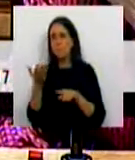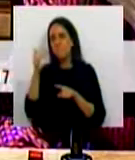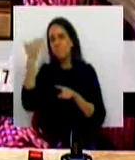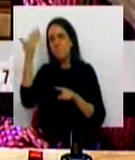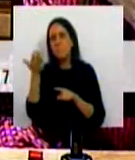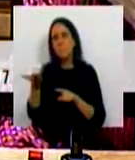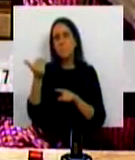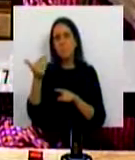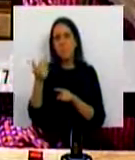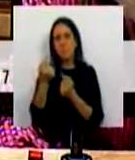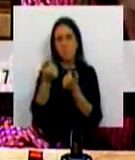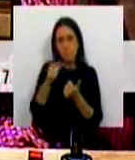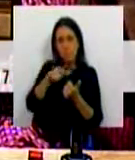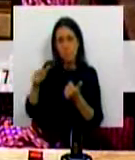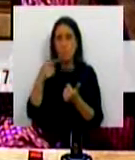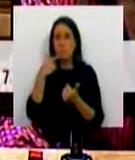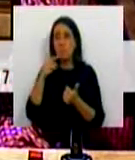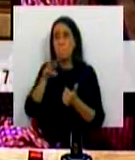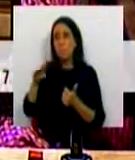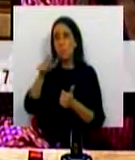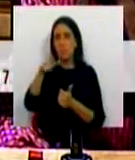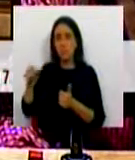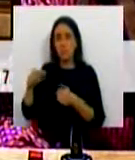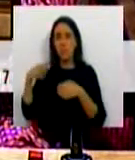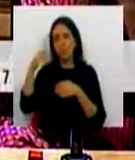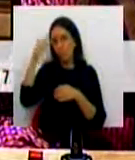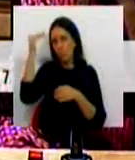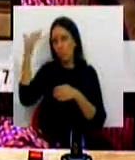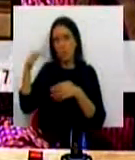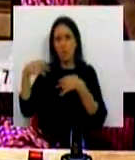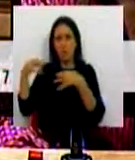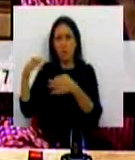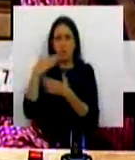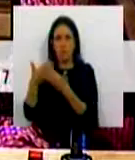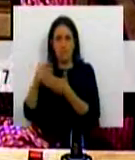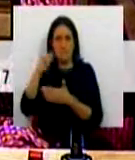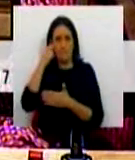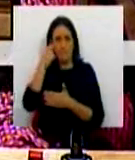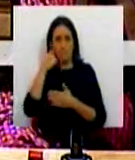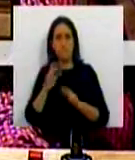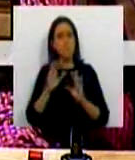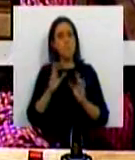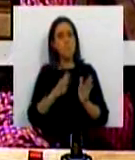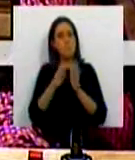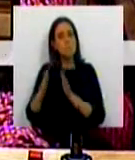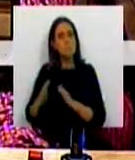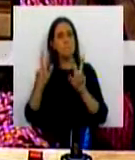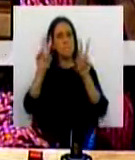num certo sentido, o futuro de milhões. Mas há outra matéria que é importante discutir em